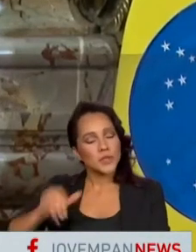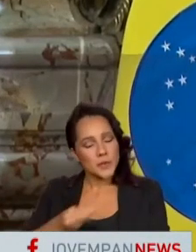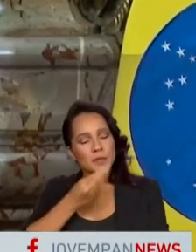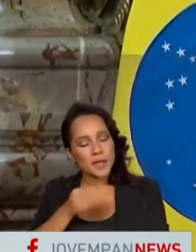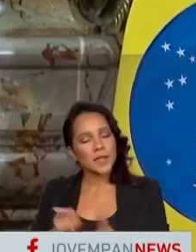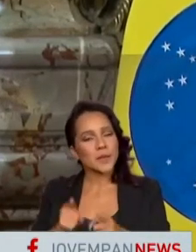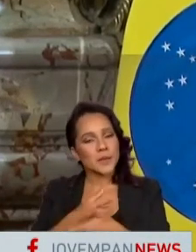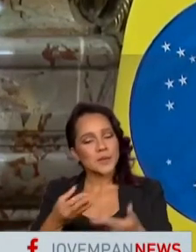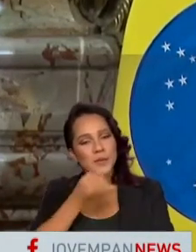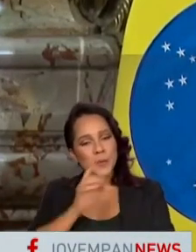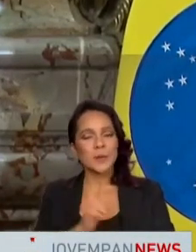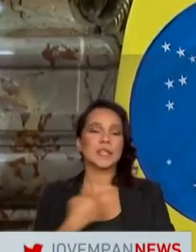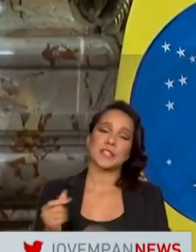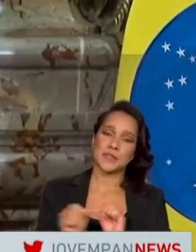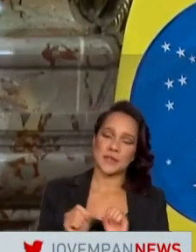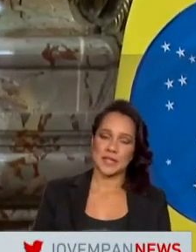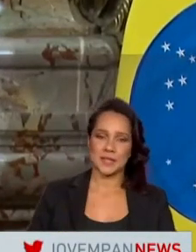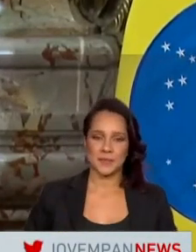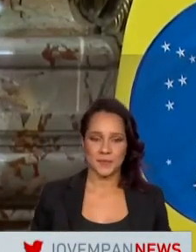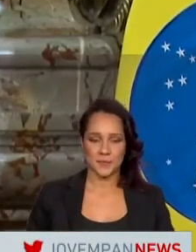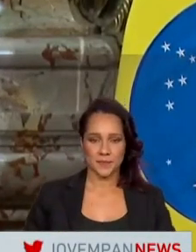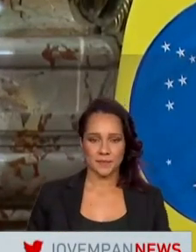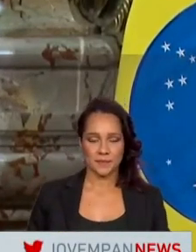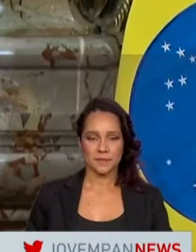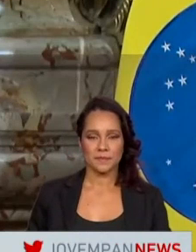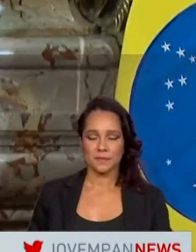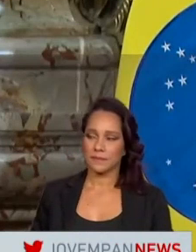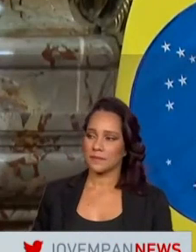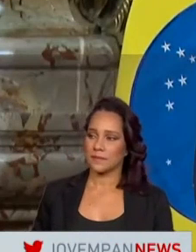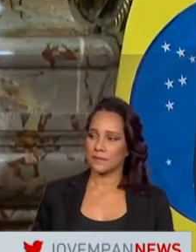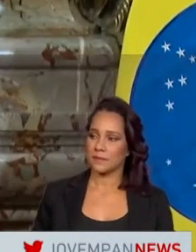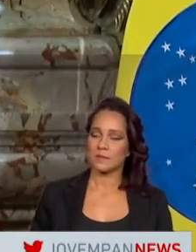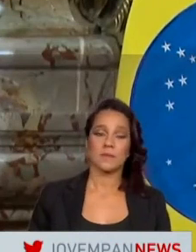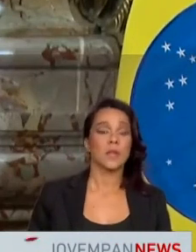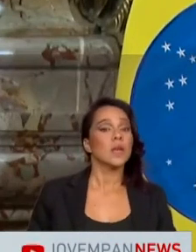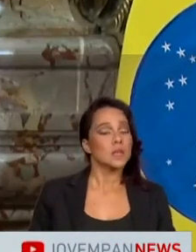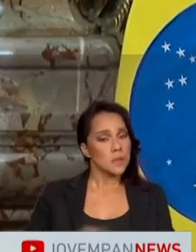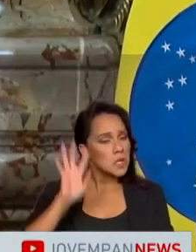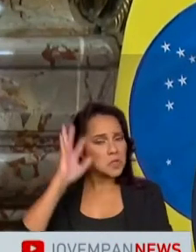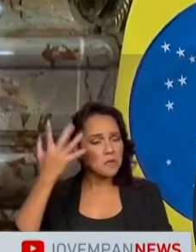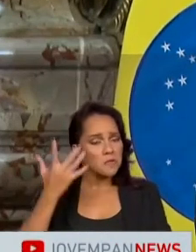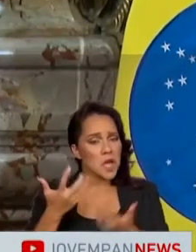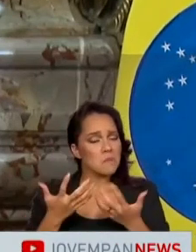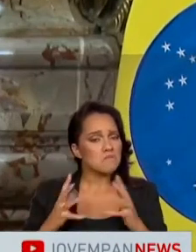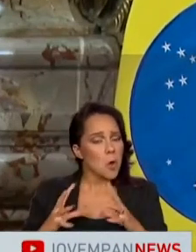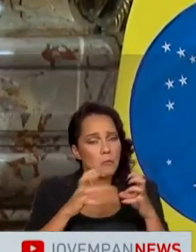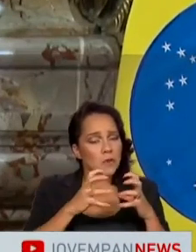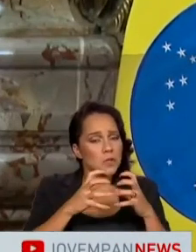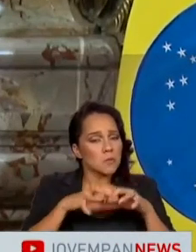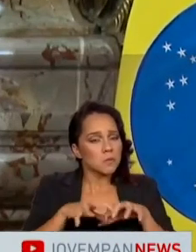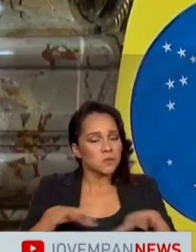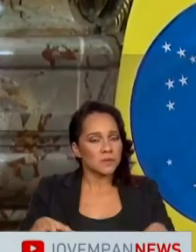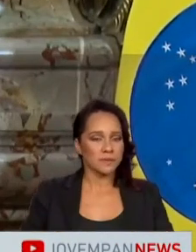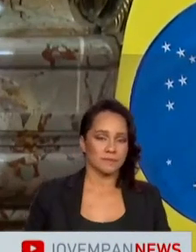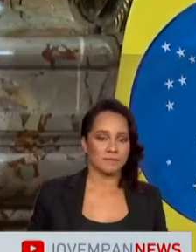aproveitar as coisas boas que nós fazemos, que os outros possam disfrutar de las coisas buenas que hacemos e resolver conflitos e solucionar